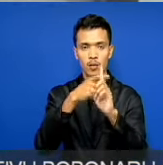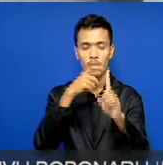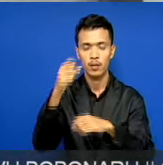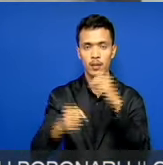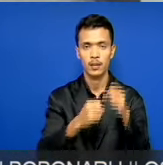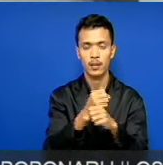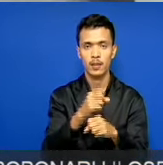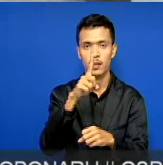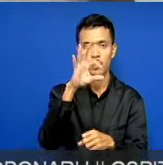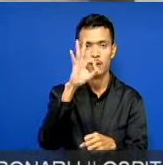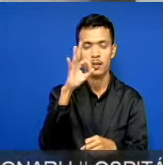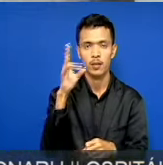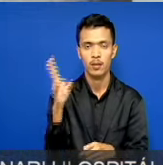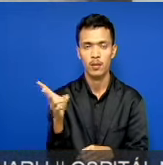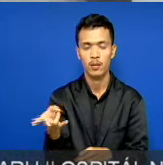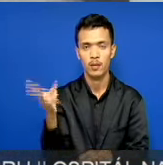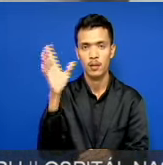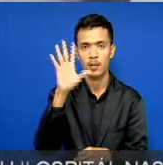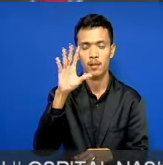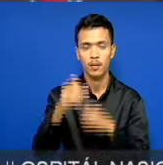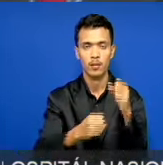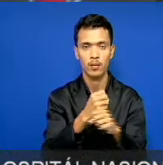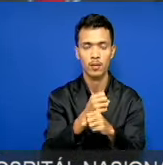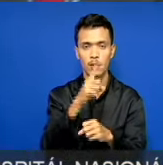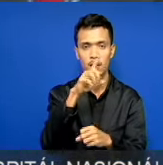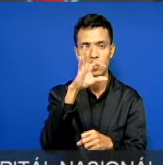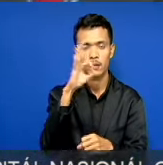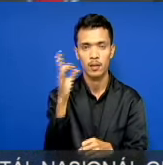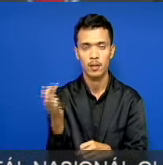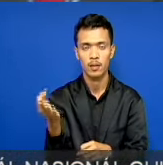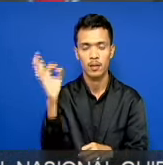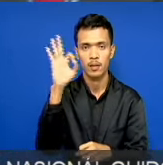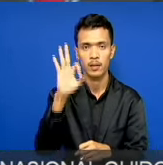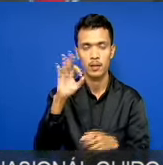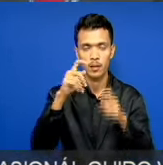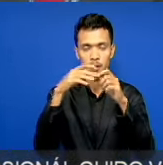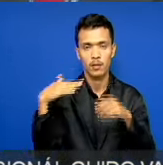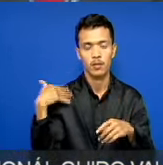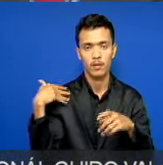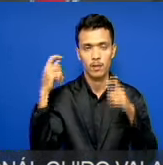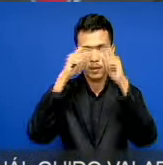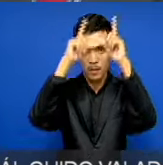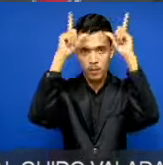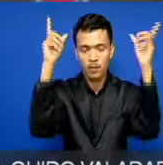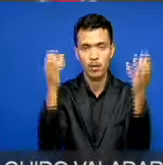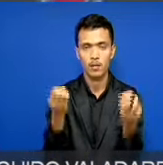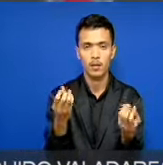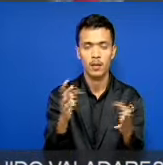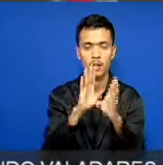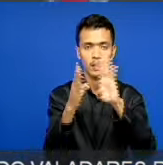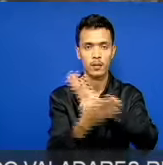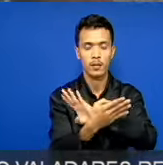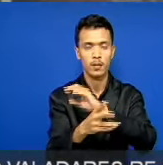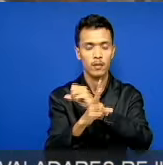Rihung Ida Atusia Hito Nuluresen Lima, to Rihung Ida Atusia Sia Nuluresen Sia, Timoruan Barak sai vítima bahahalok